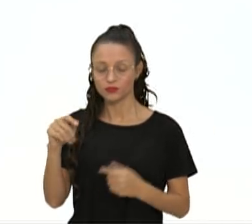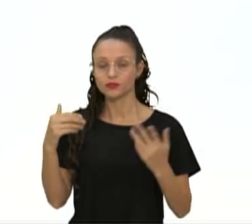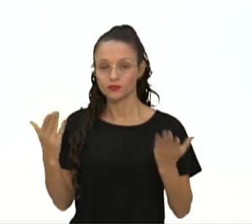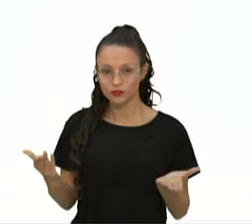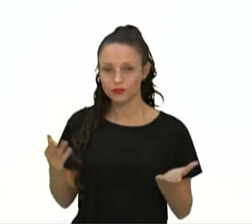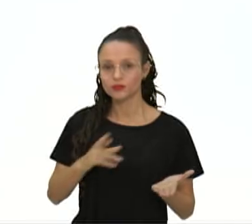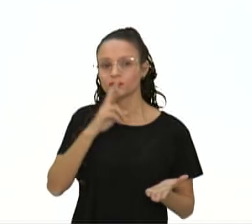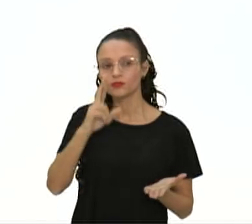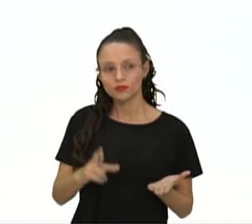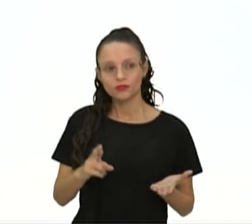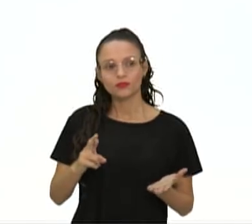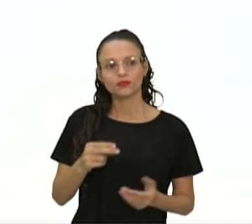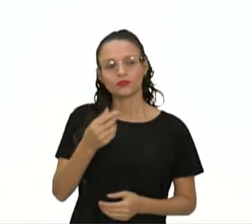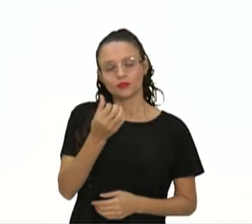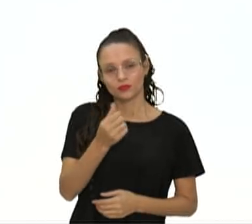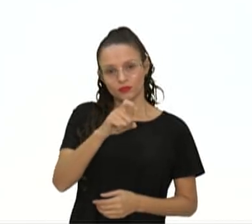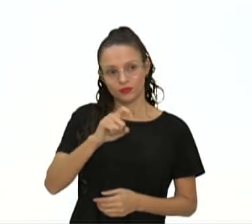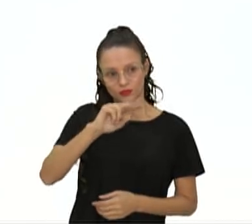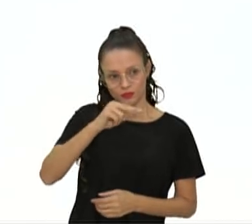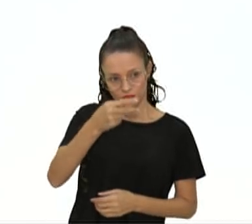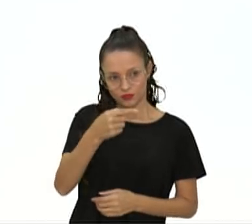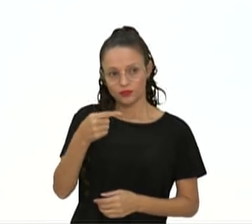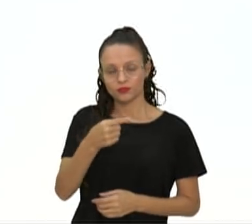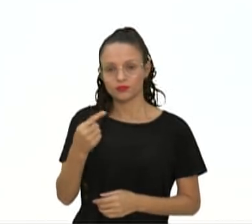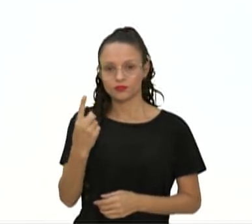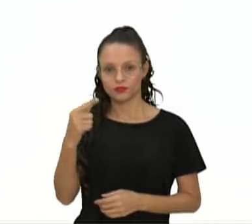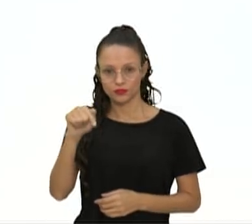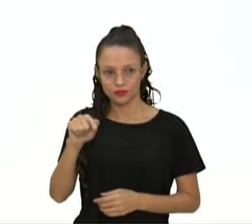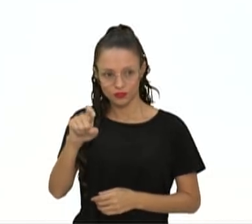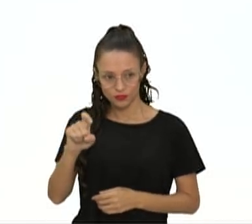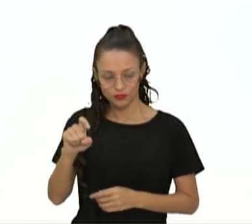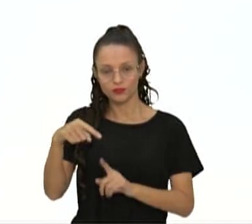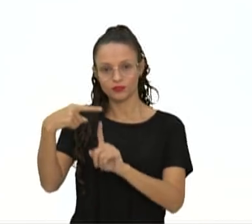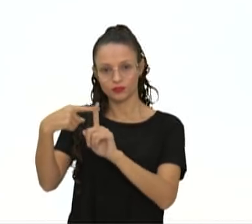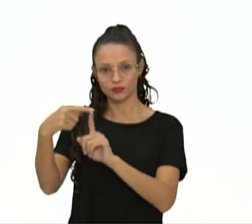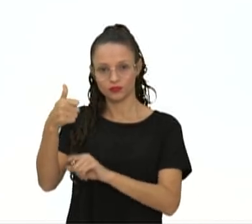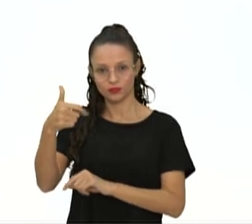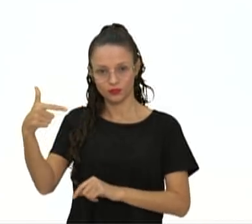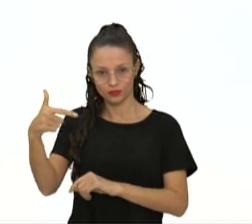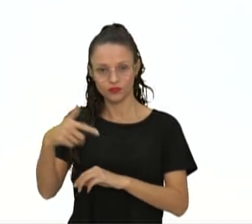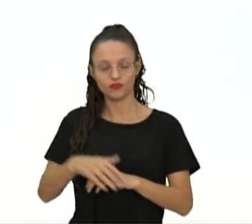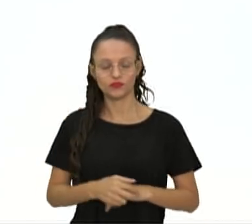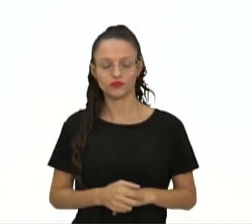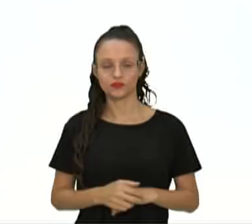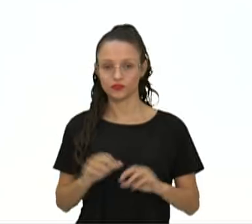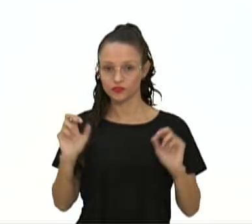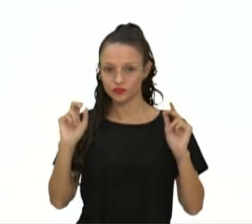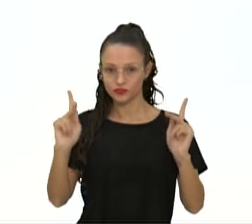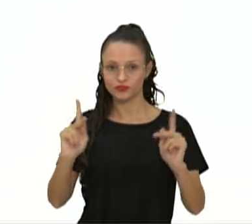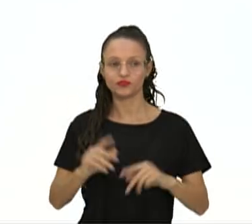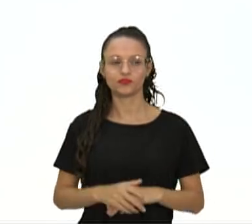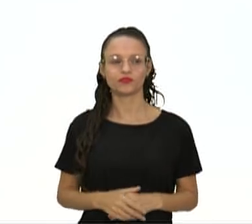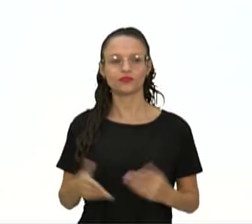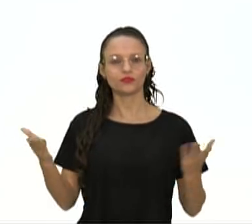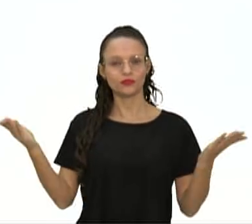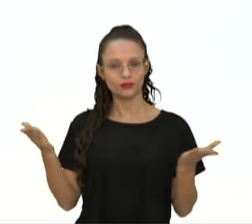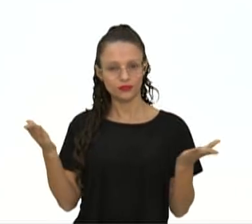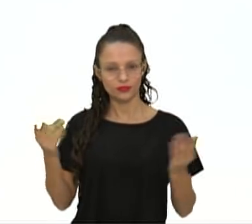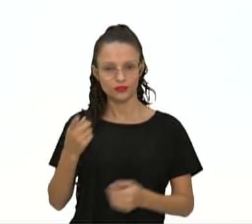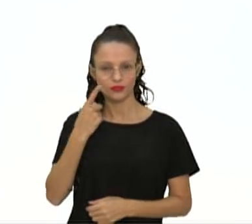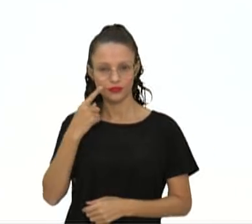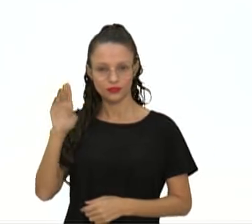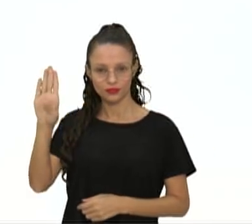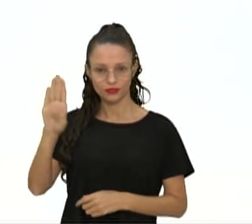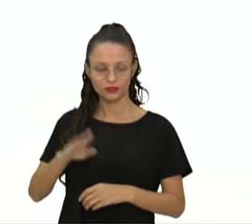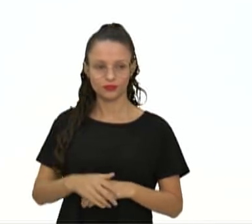a tua resposta vai ser o quê? 6x ao quadrado menos 17x mais 12. Ok? Agora nós vamos conferir a letra